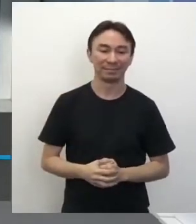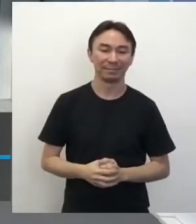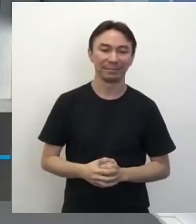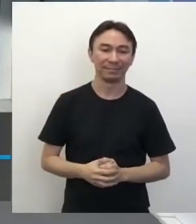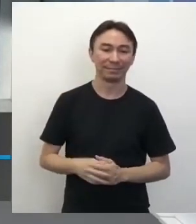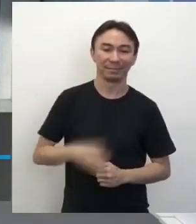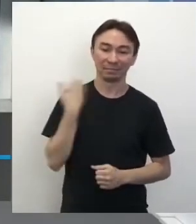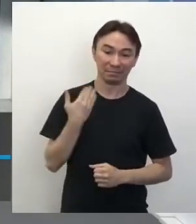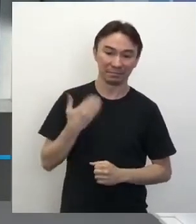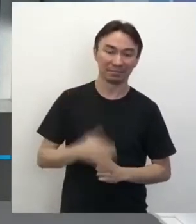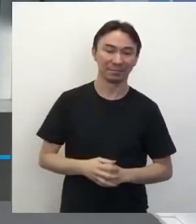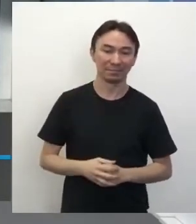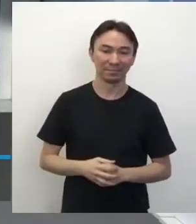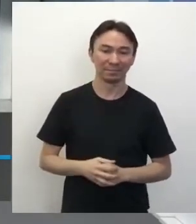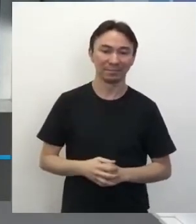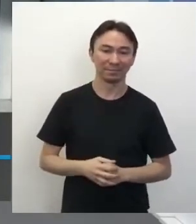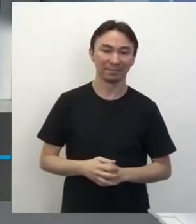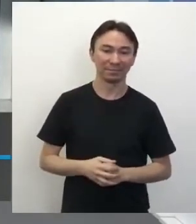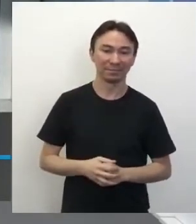Morto.